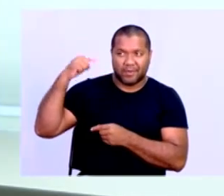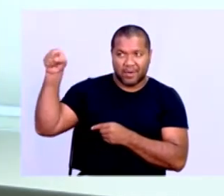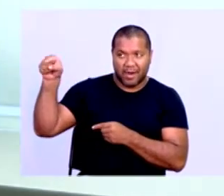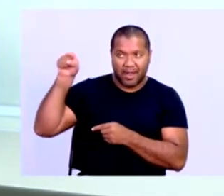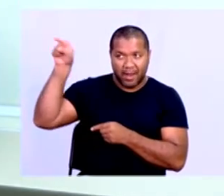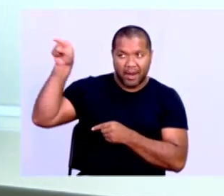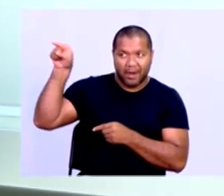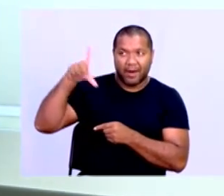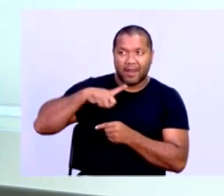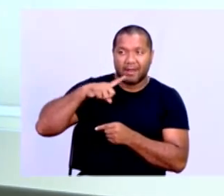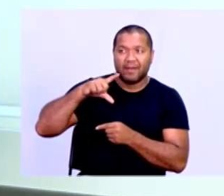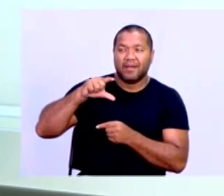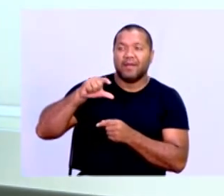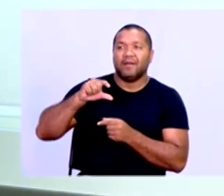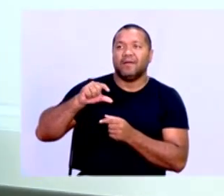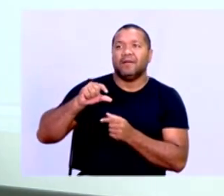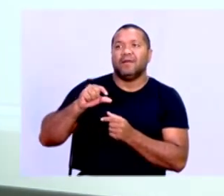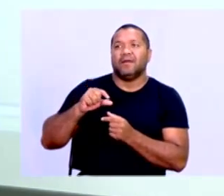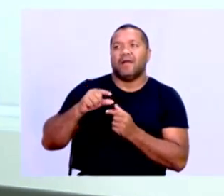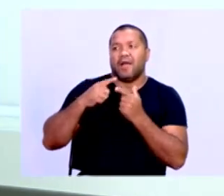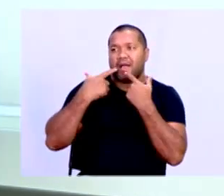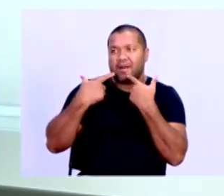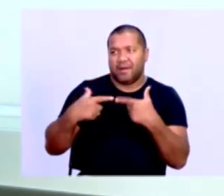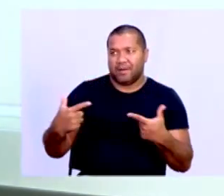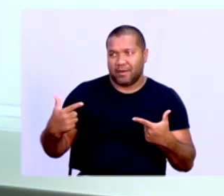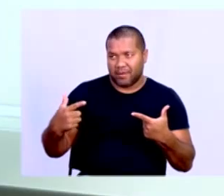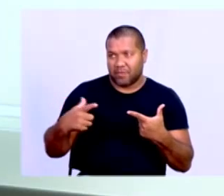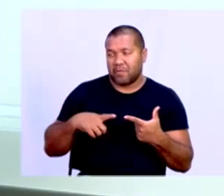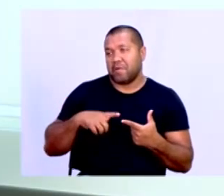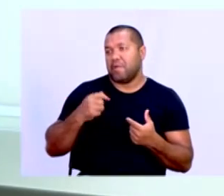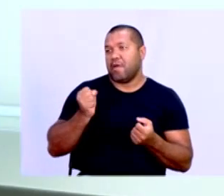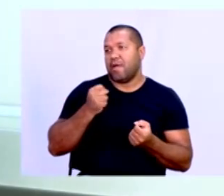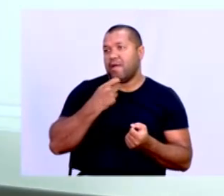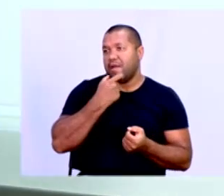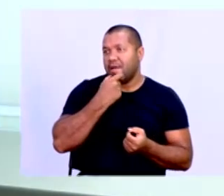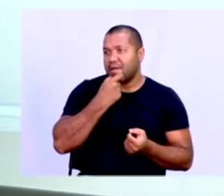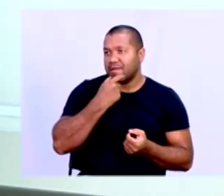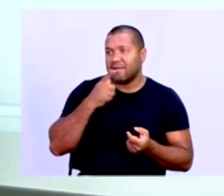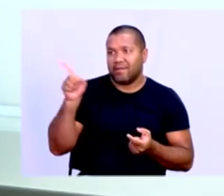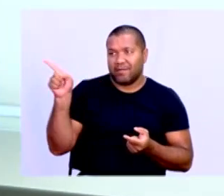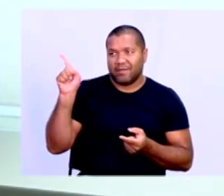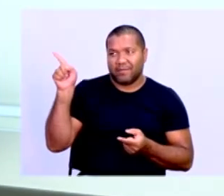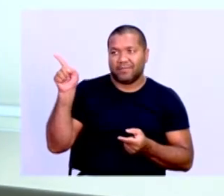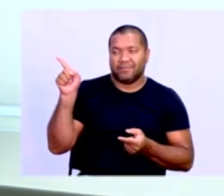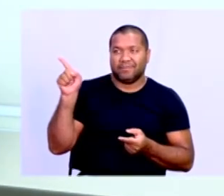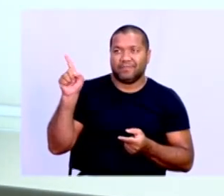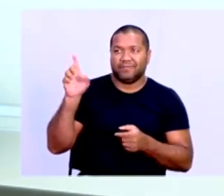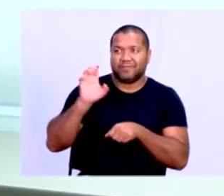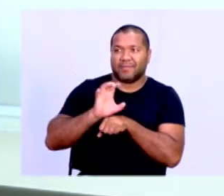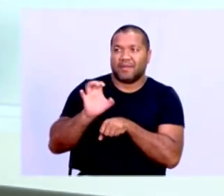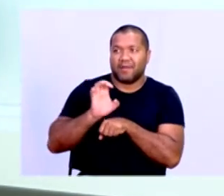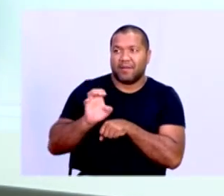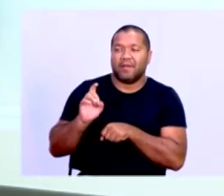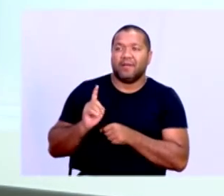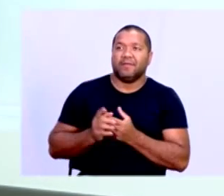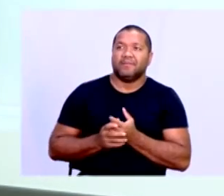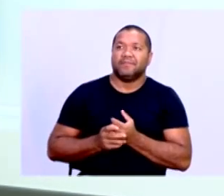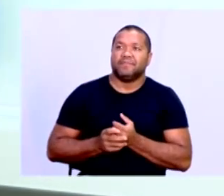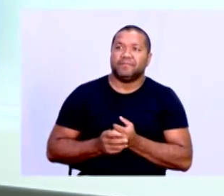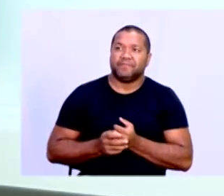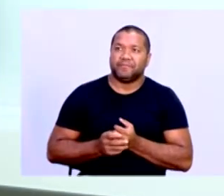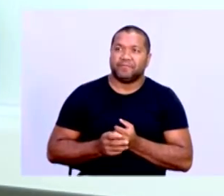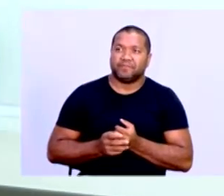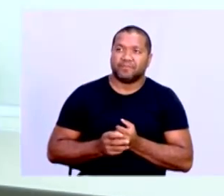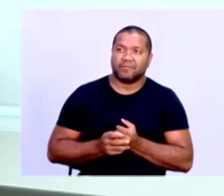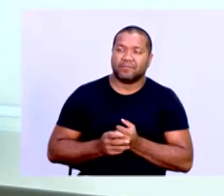eles utilizam essas técnicas normalmente nas empresas há algum tempo atrás. e